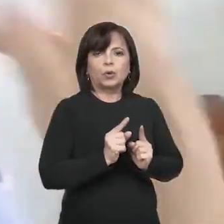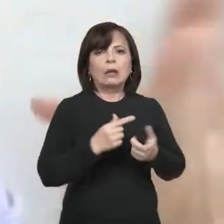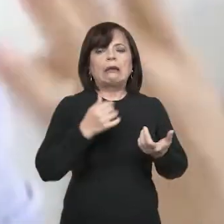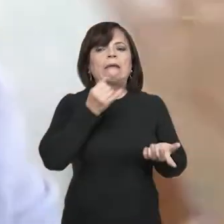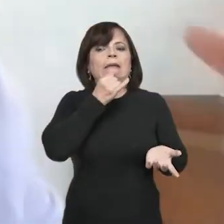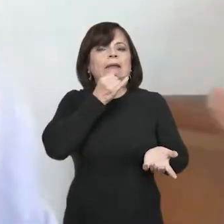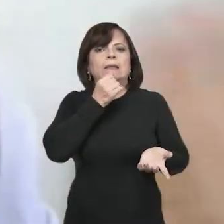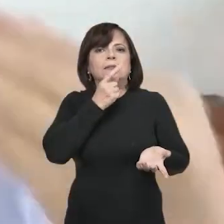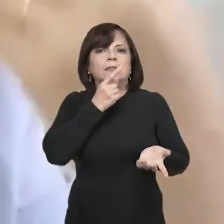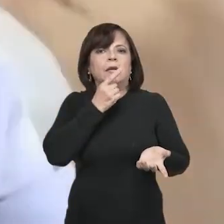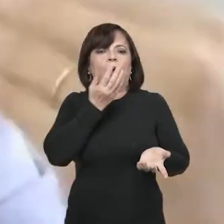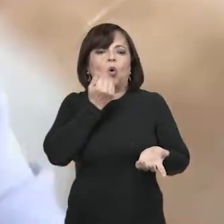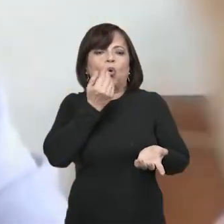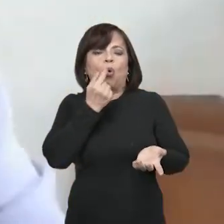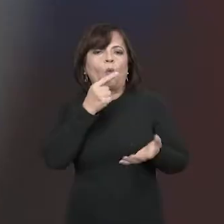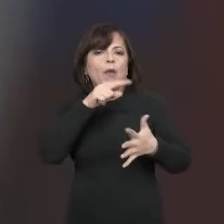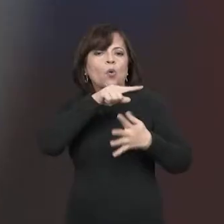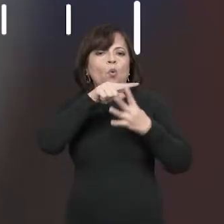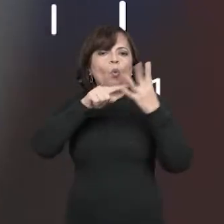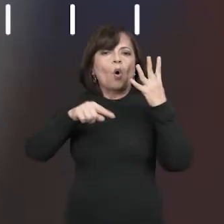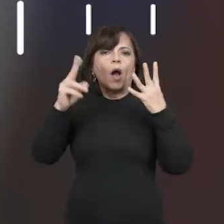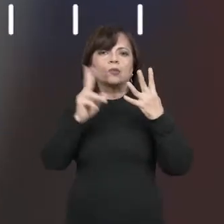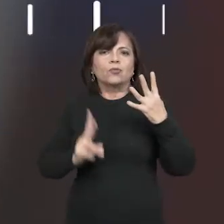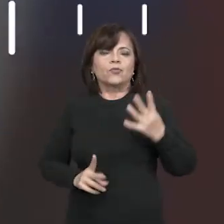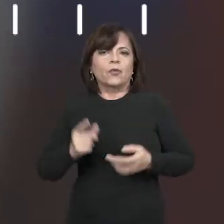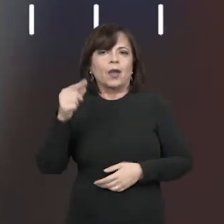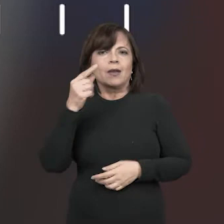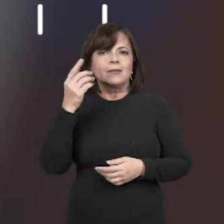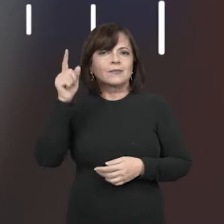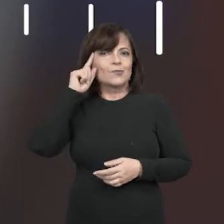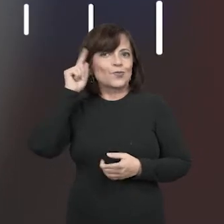ela fazer 4 refeições diárias, 3 refeições diárias, elas